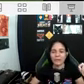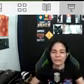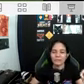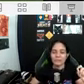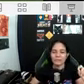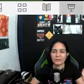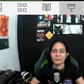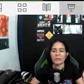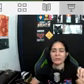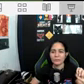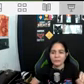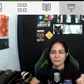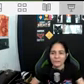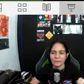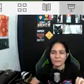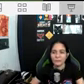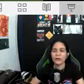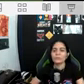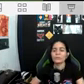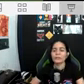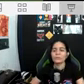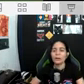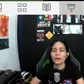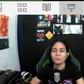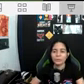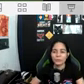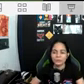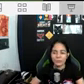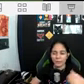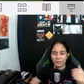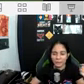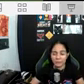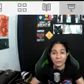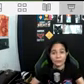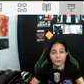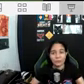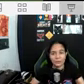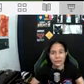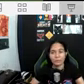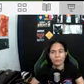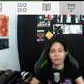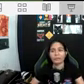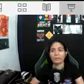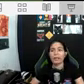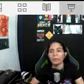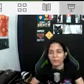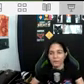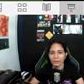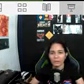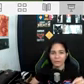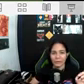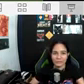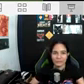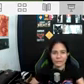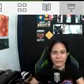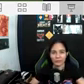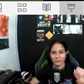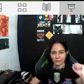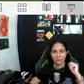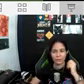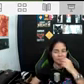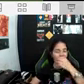ser o grito de desespero de vocês ao final do trabalho, porque o trabalho não vai ter valido de nada, porque você não coletou